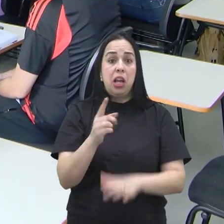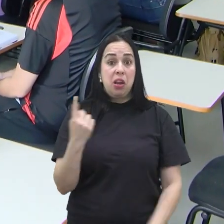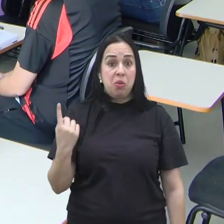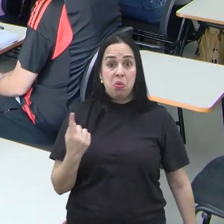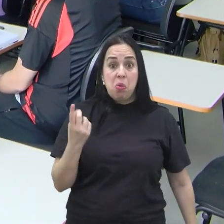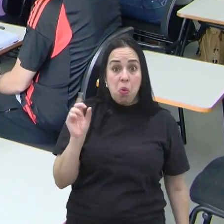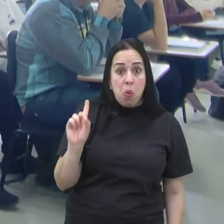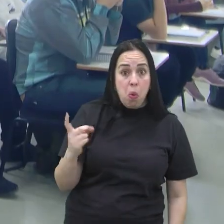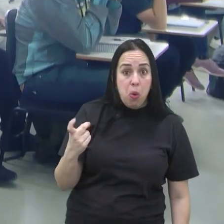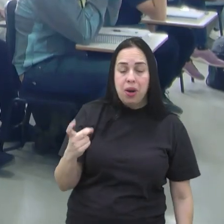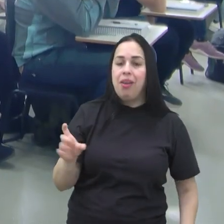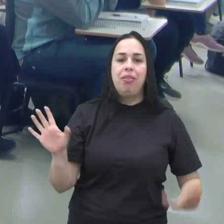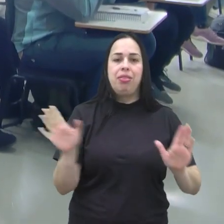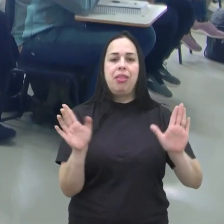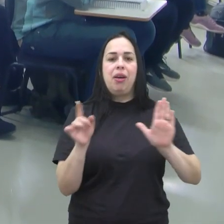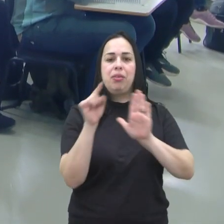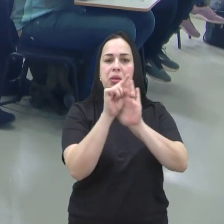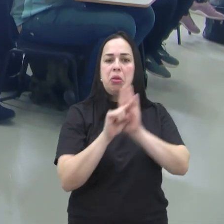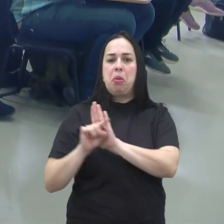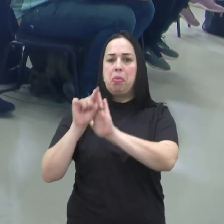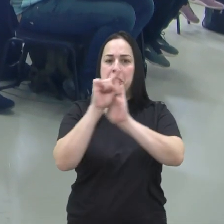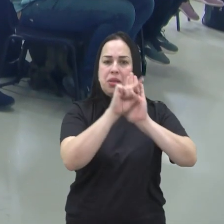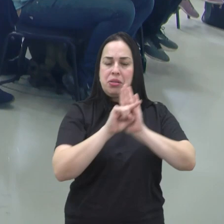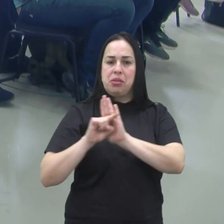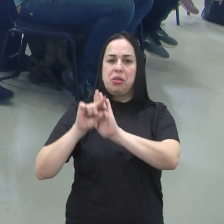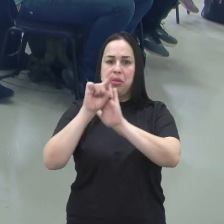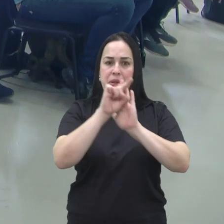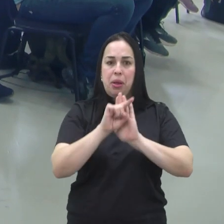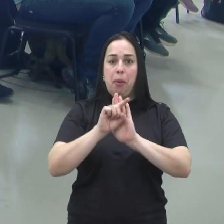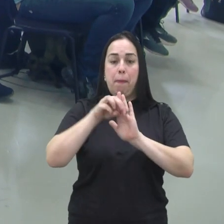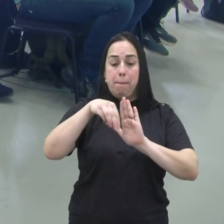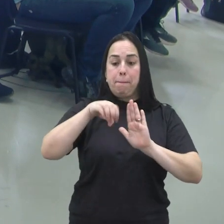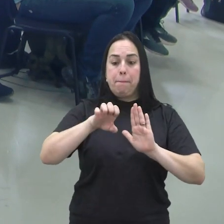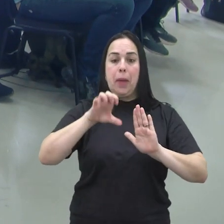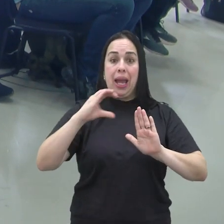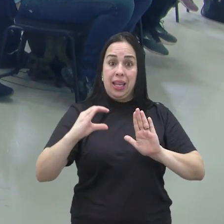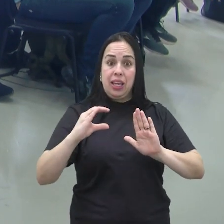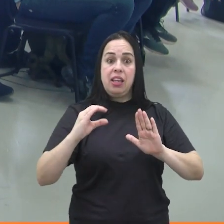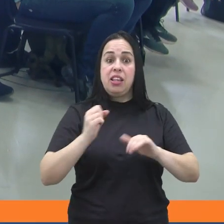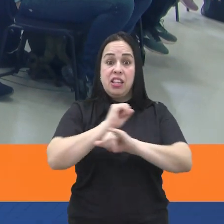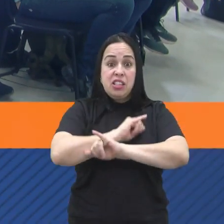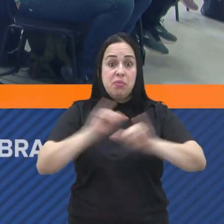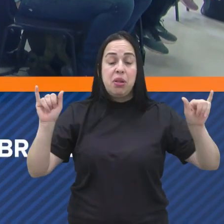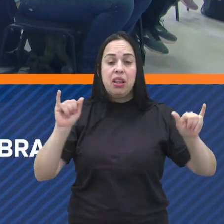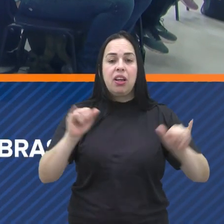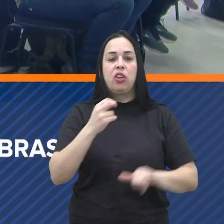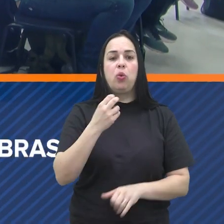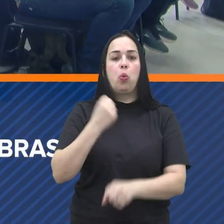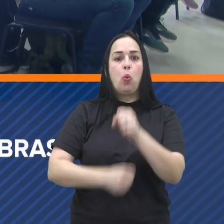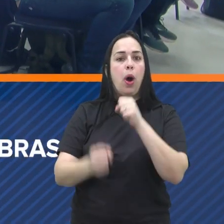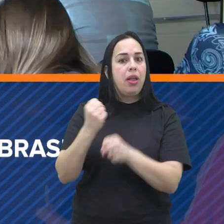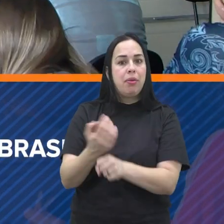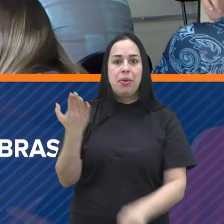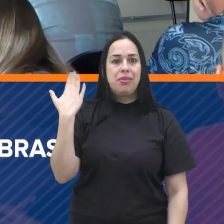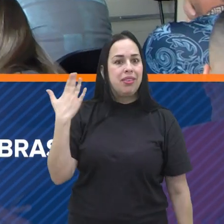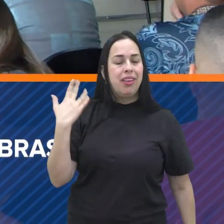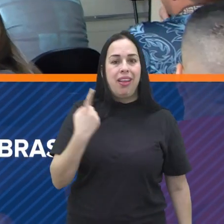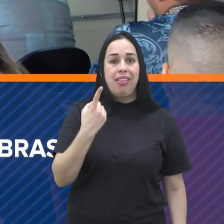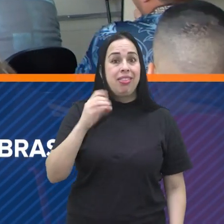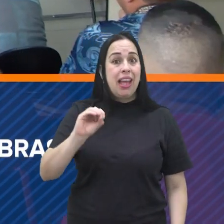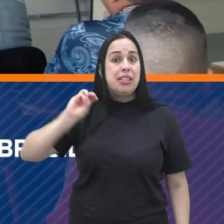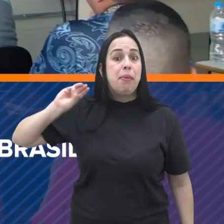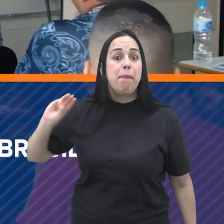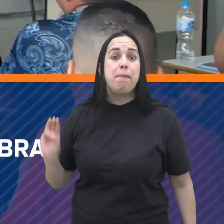está sozinho nessa. Segundo o Censo de Educação Superior realizado pelo MEC, em 2023 o Brasil